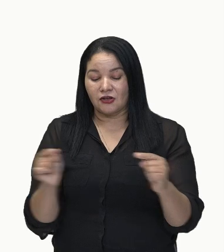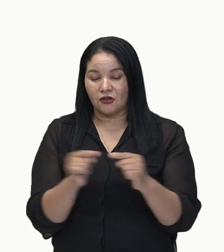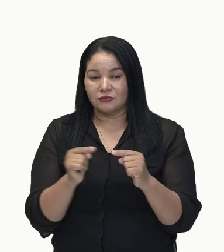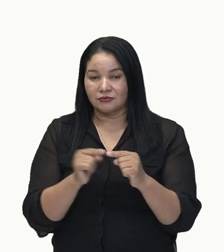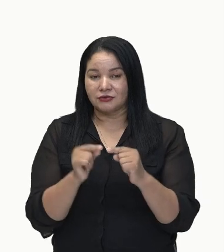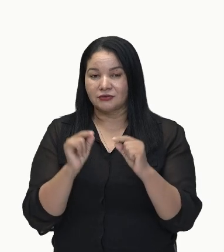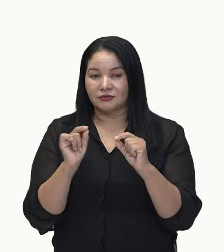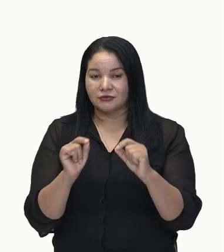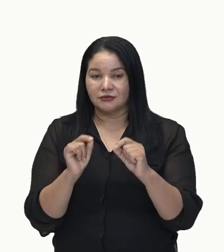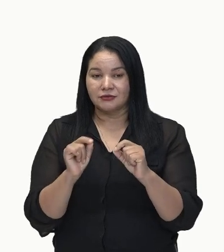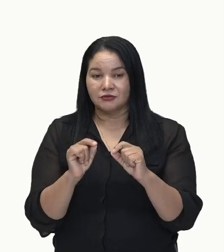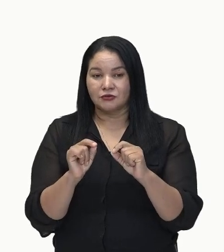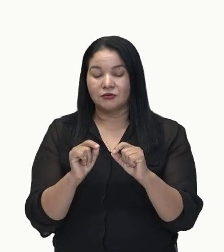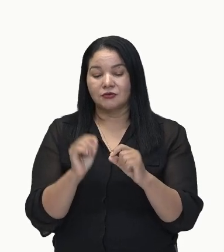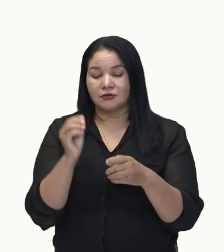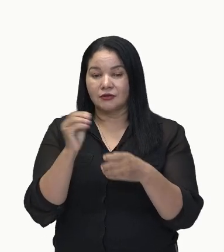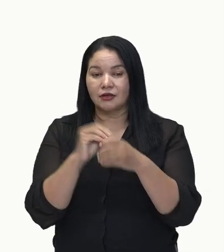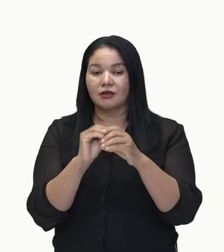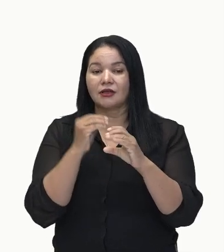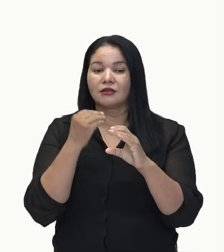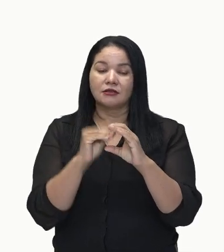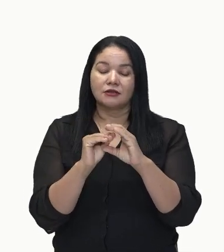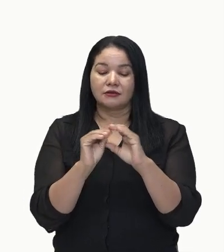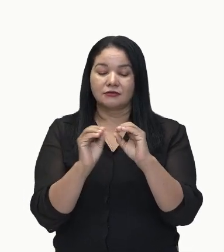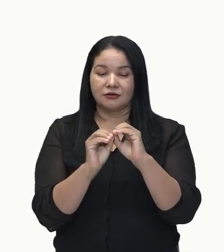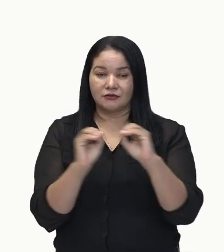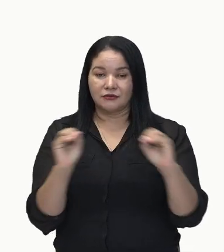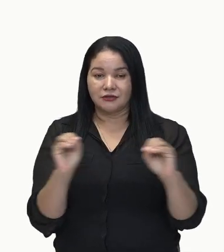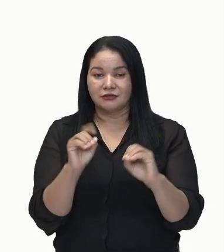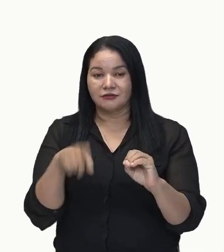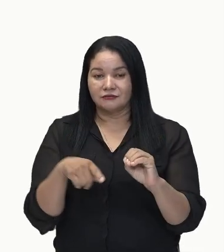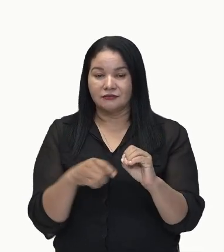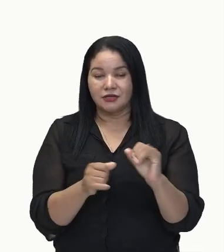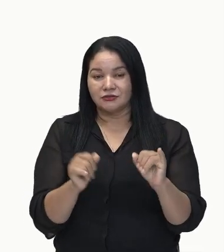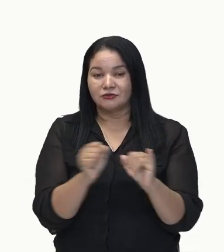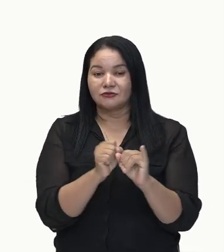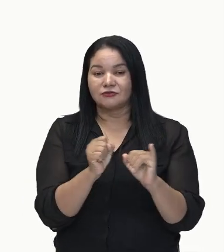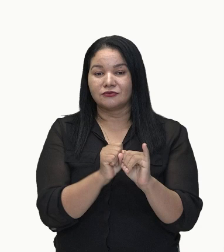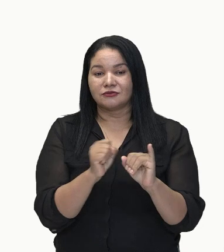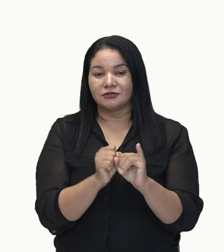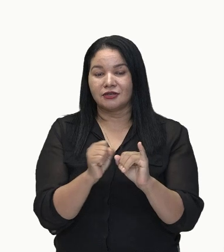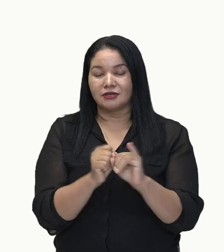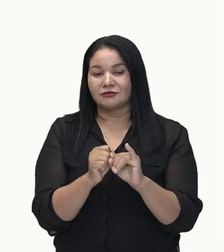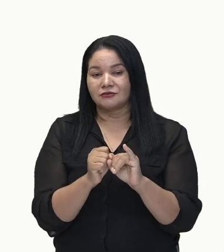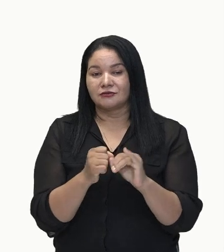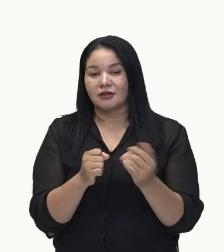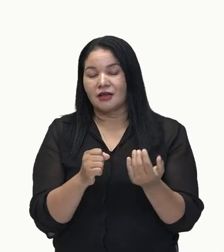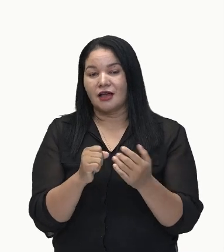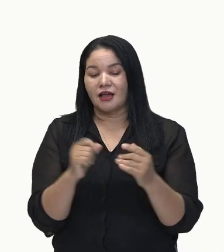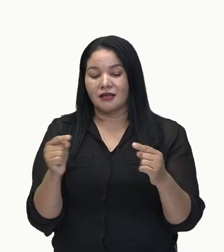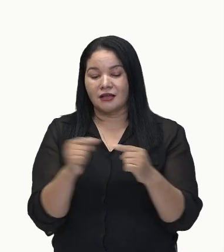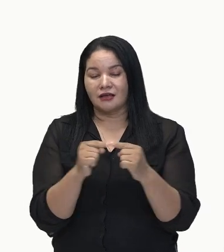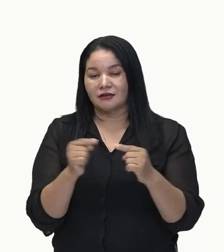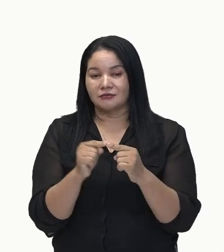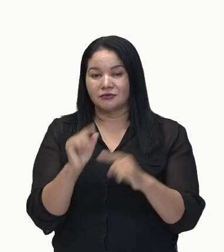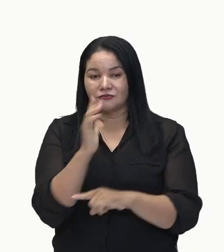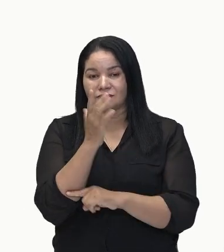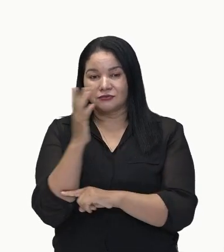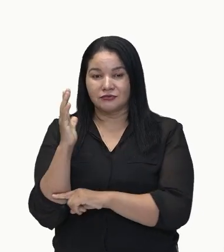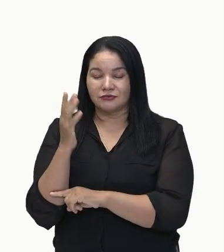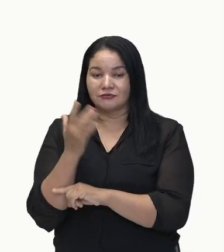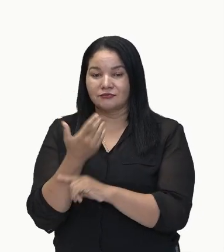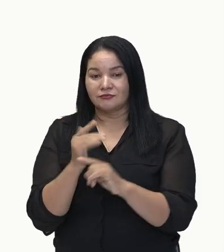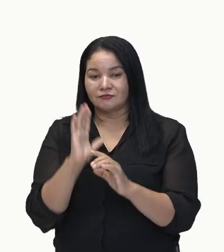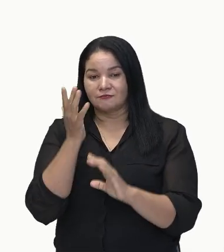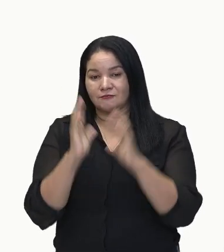estar em uma oração e vão ser sujeitos inexistentes, né? Sujeitos que você não vai encontrar, ok?